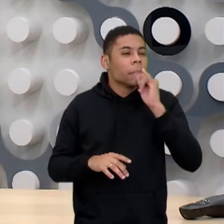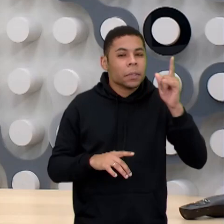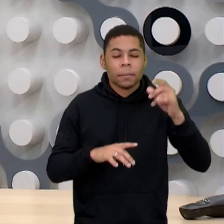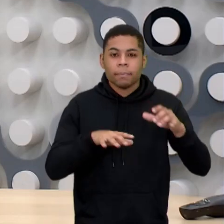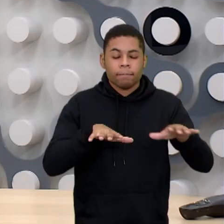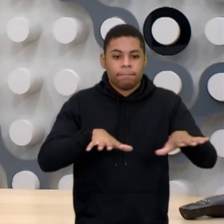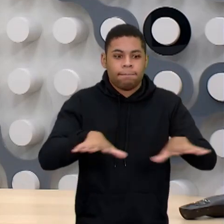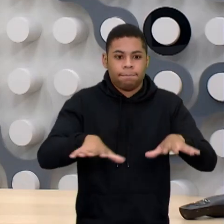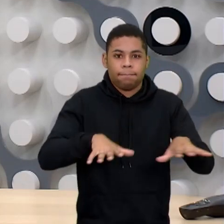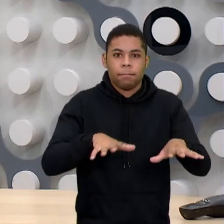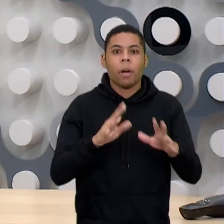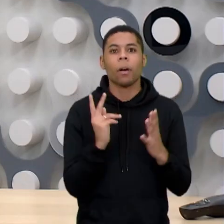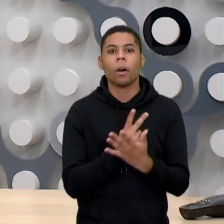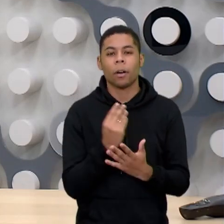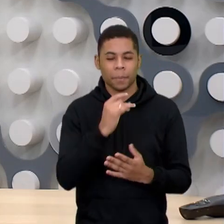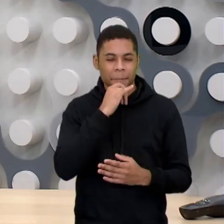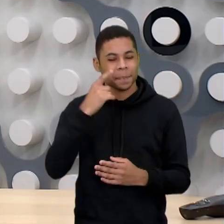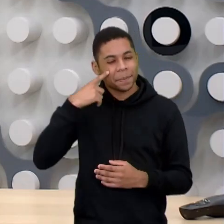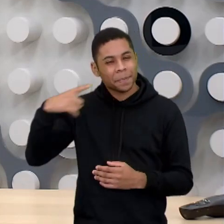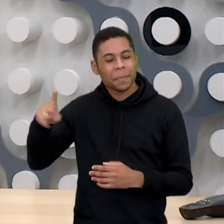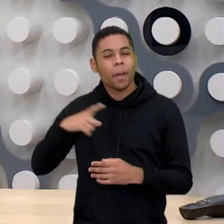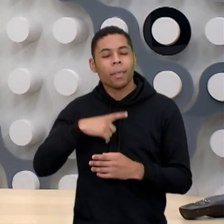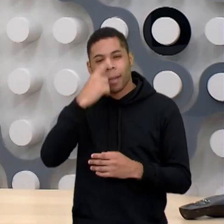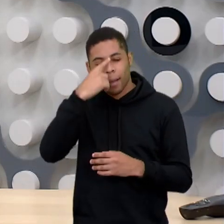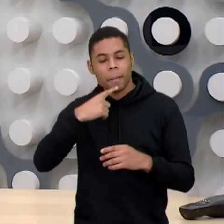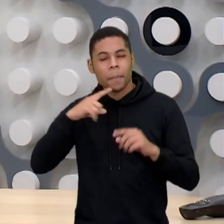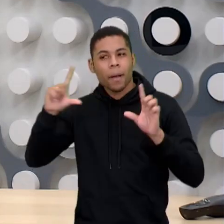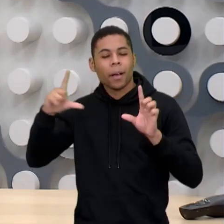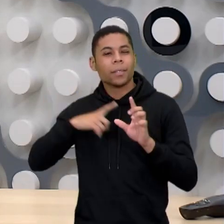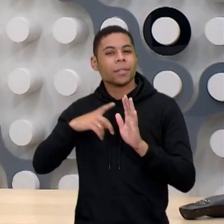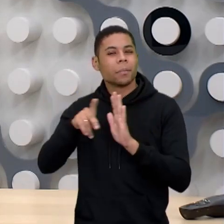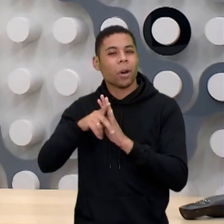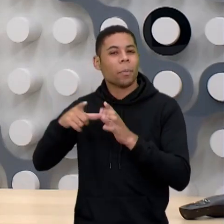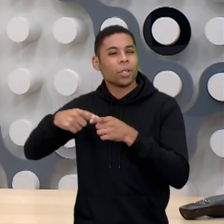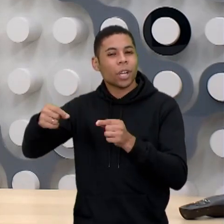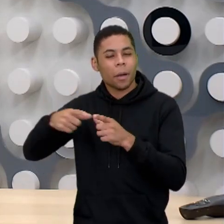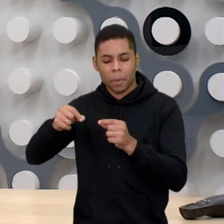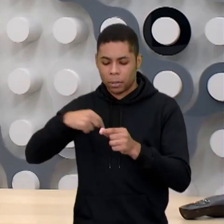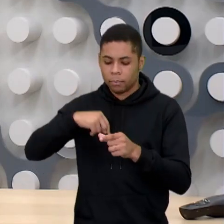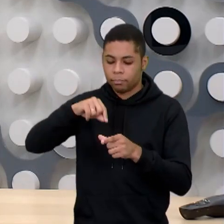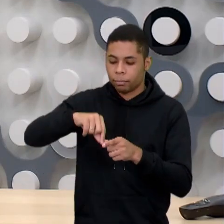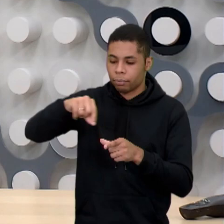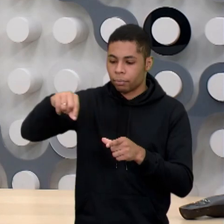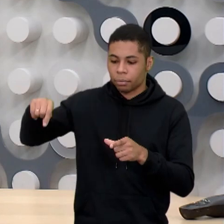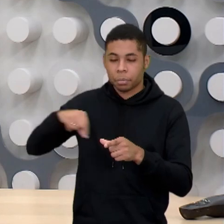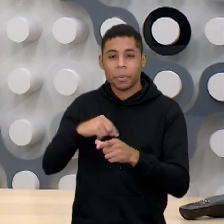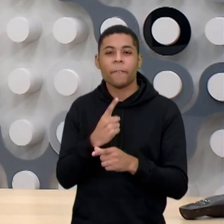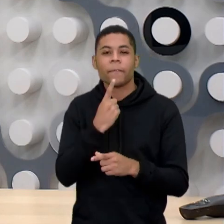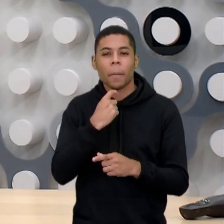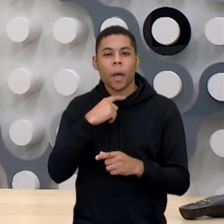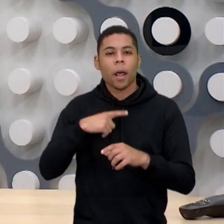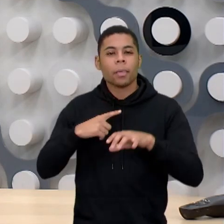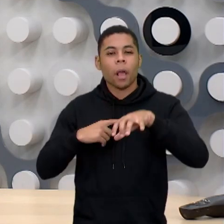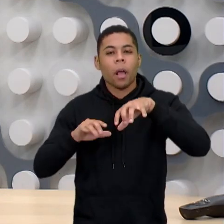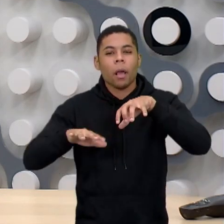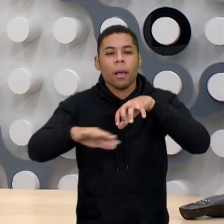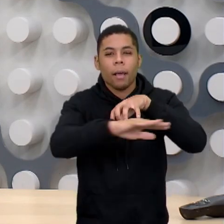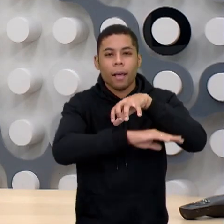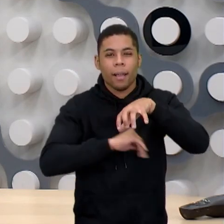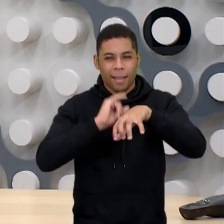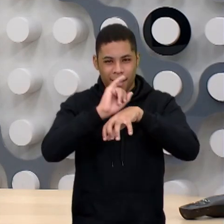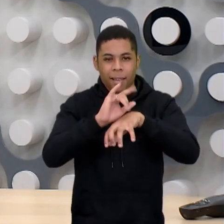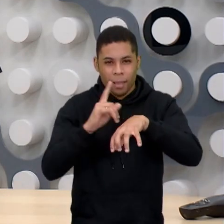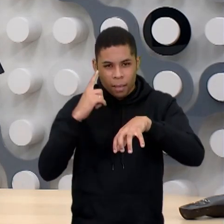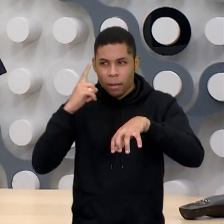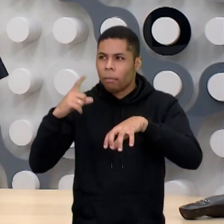Até mostrou aí uma imagem do Japão, né? Com vários pontos vermelhos, né? Nas milhares de ilhas que o Japão tem aí, porque o Japão é um arquipélago,